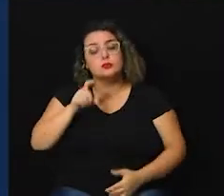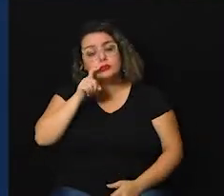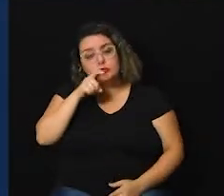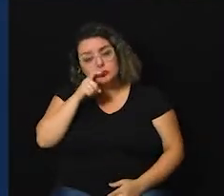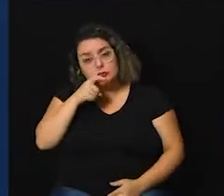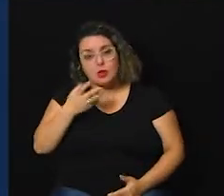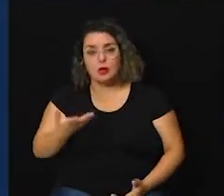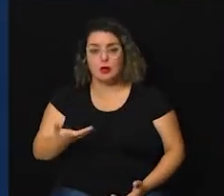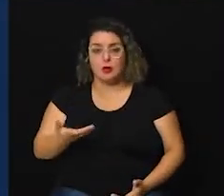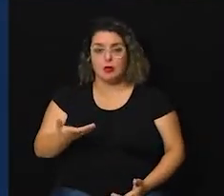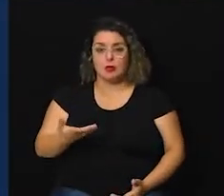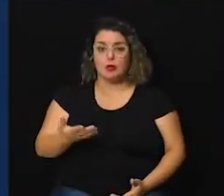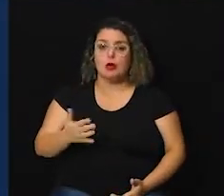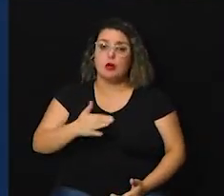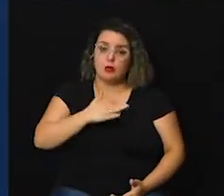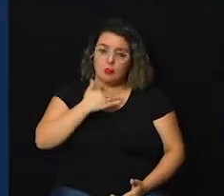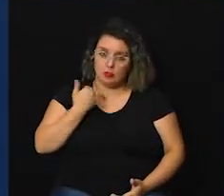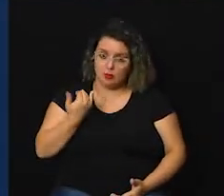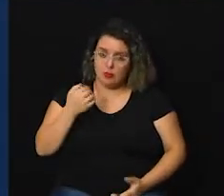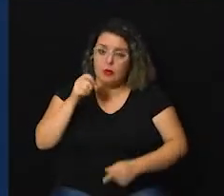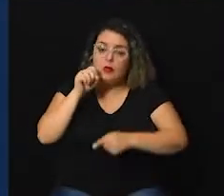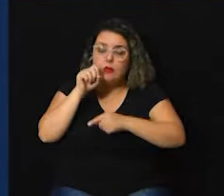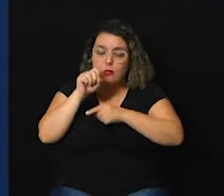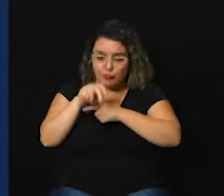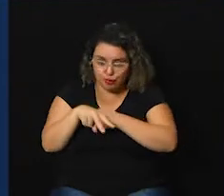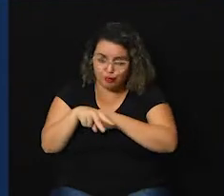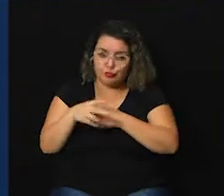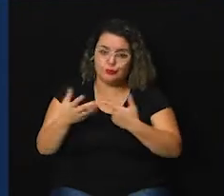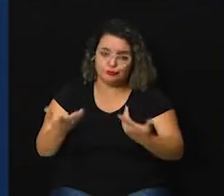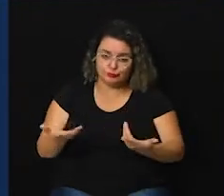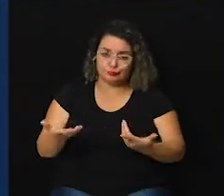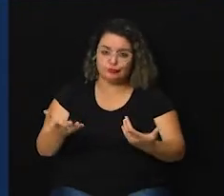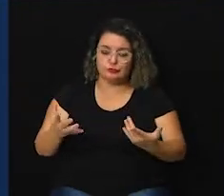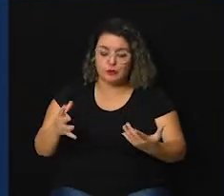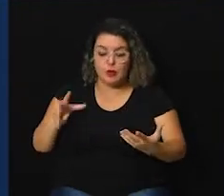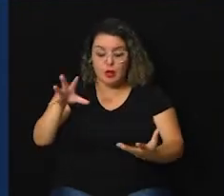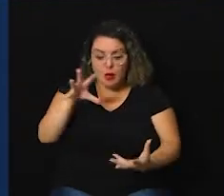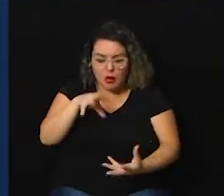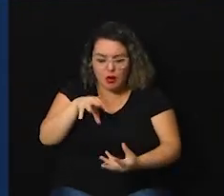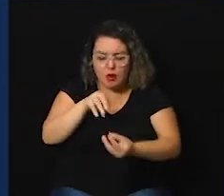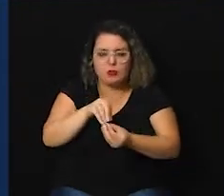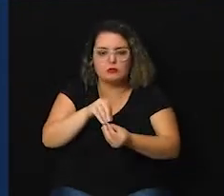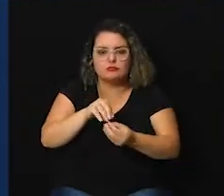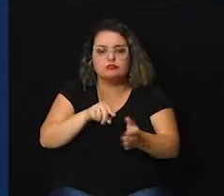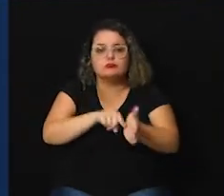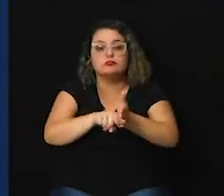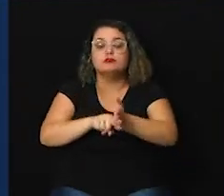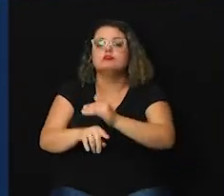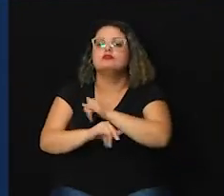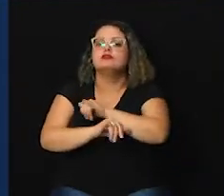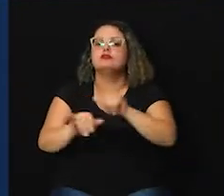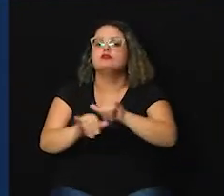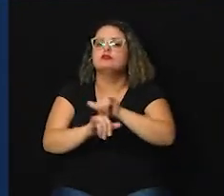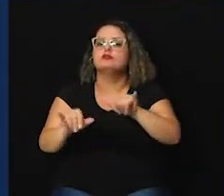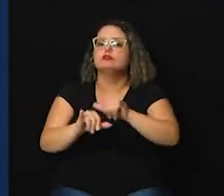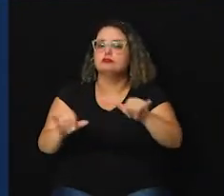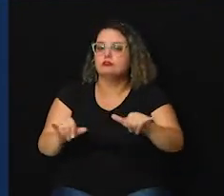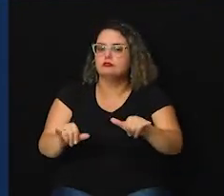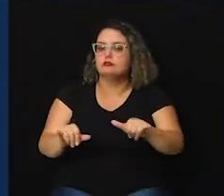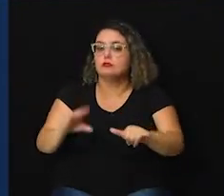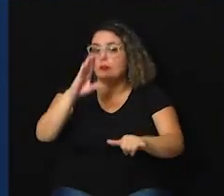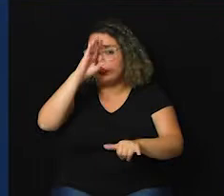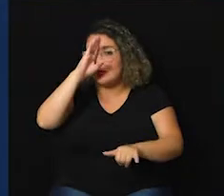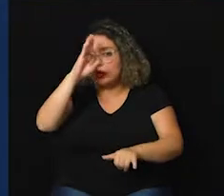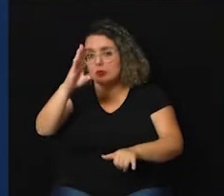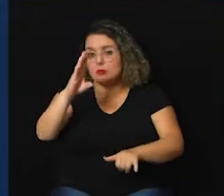ou seja, elas morreram envenenadas. A conclusão dessa ampla pesquisa foi divulgada em uma das